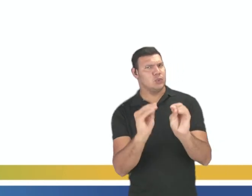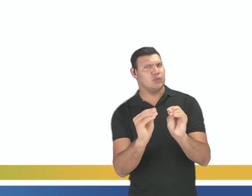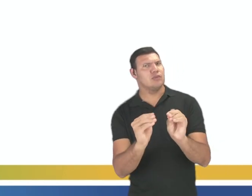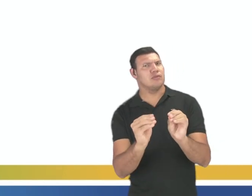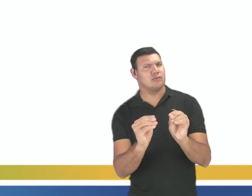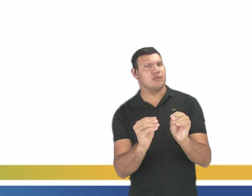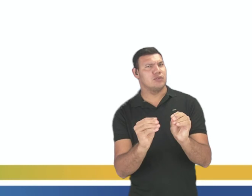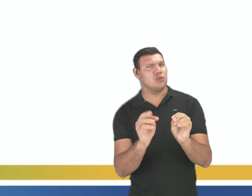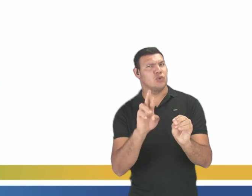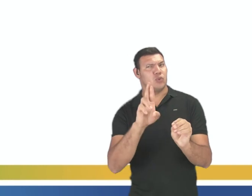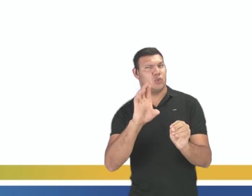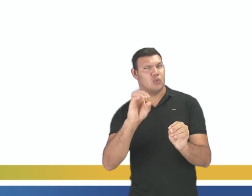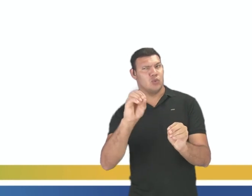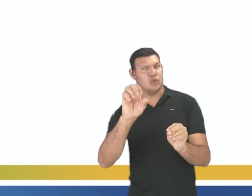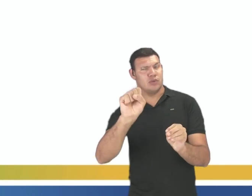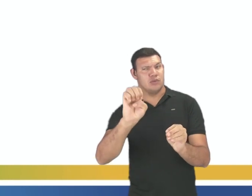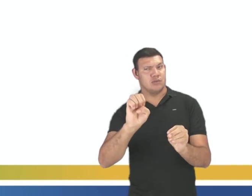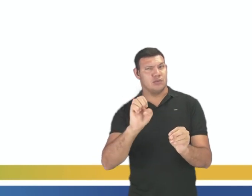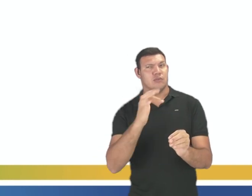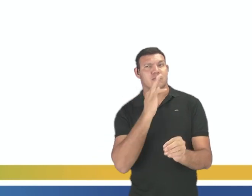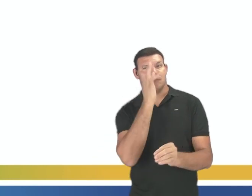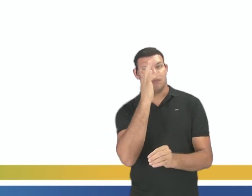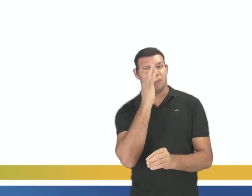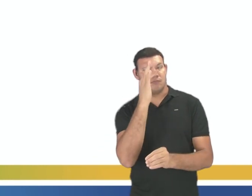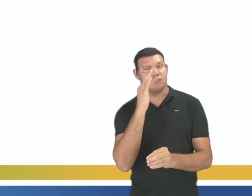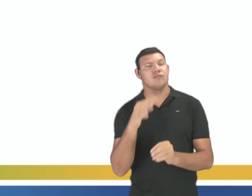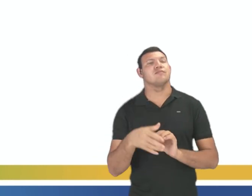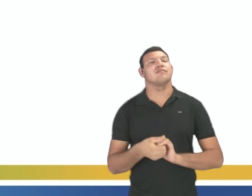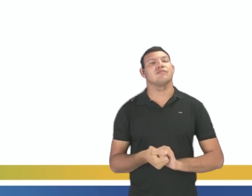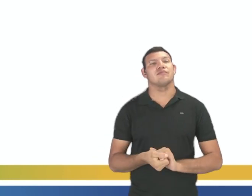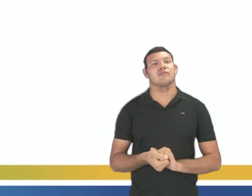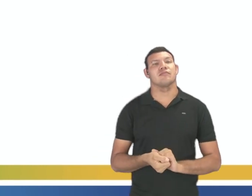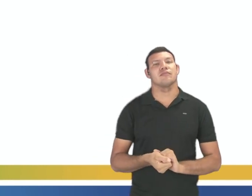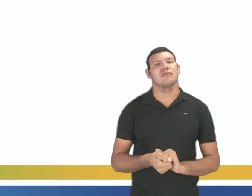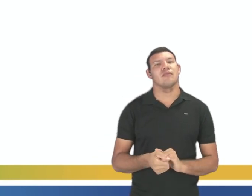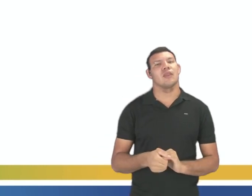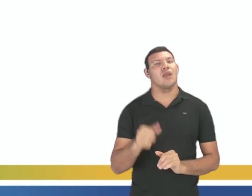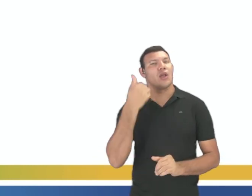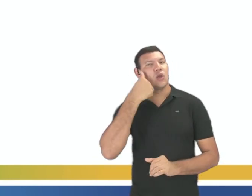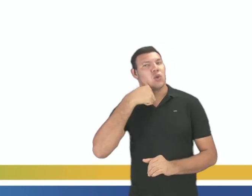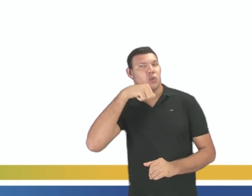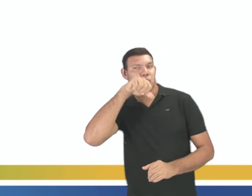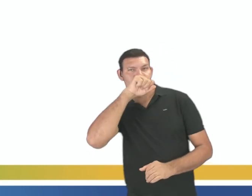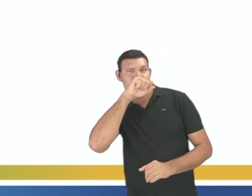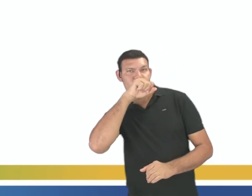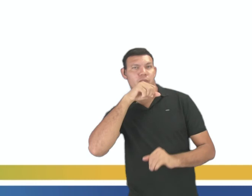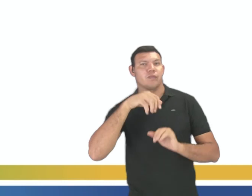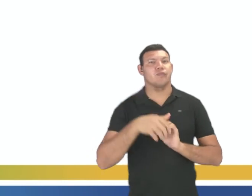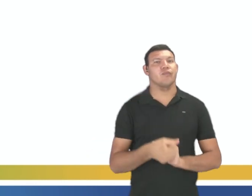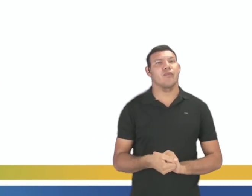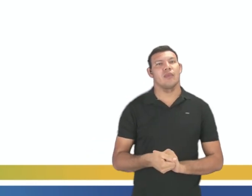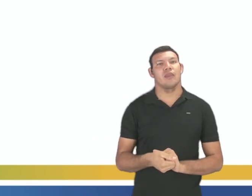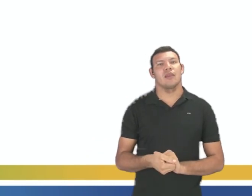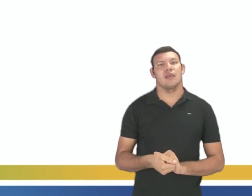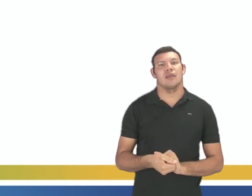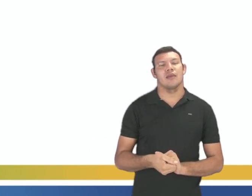de roses, ou seja, as rosas são para a mãe. Então, please give